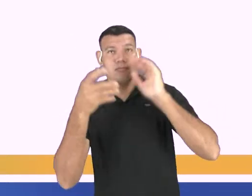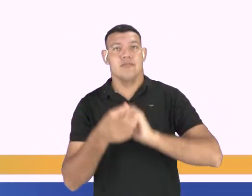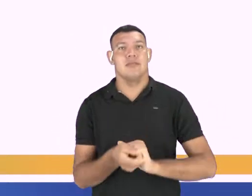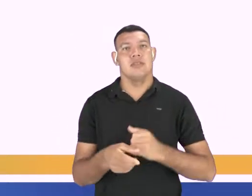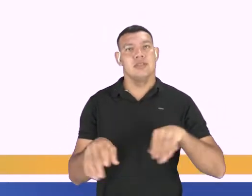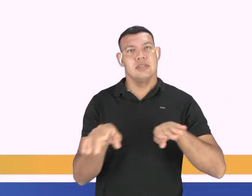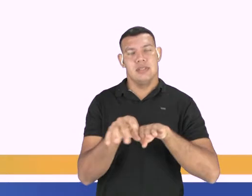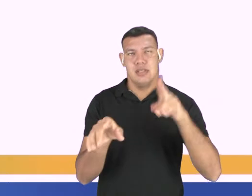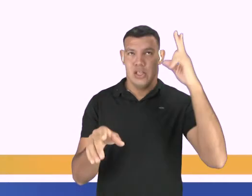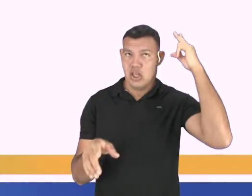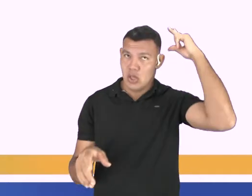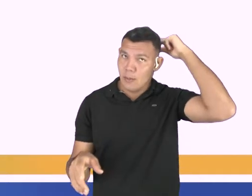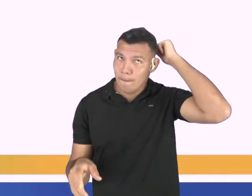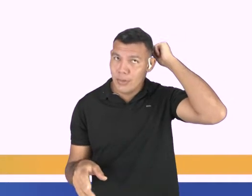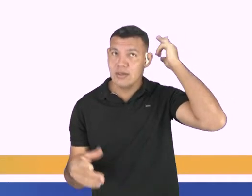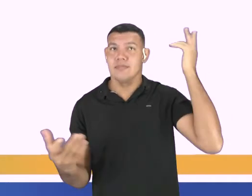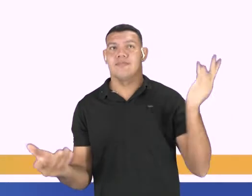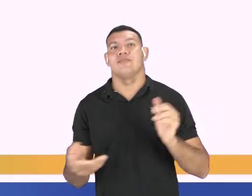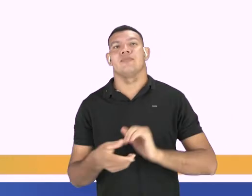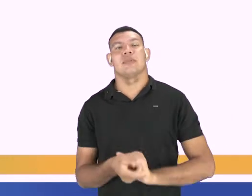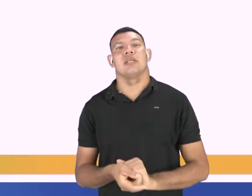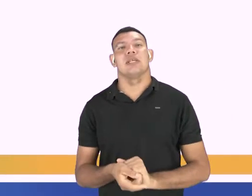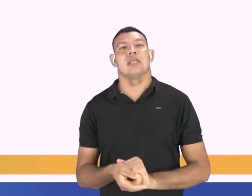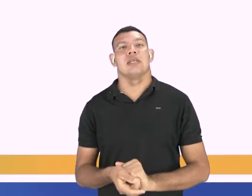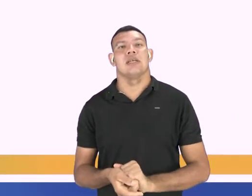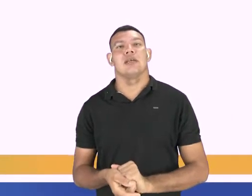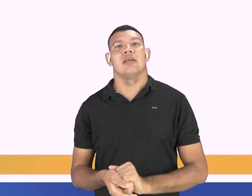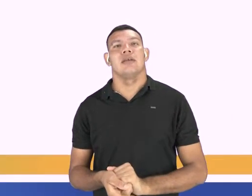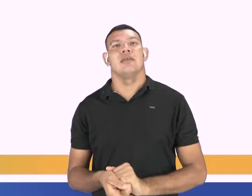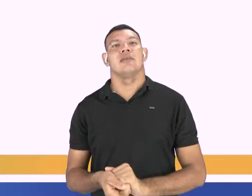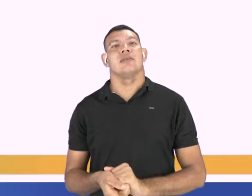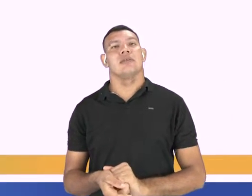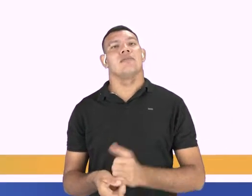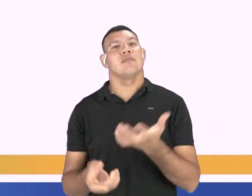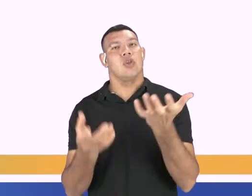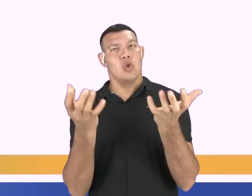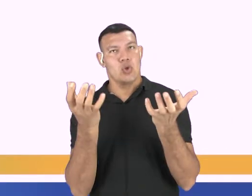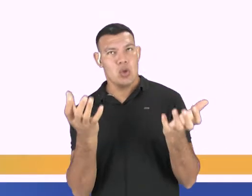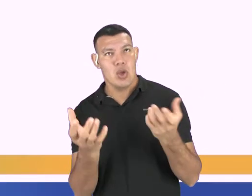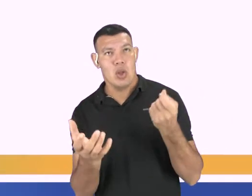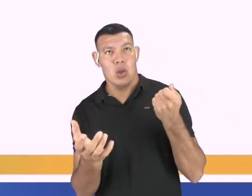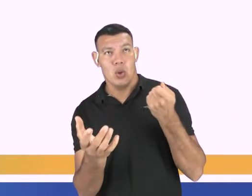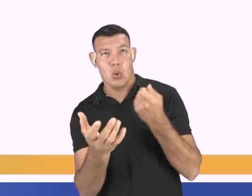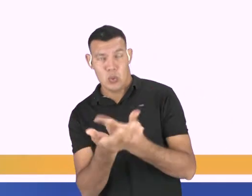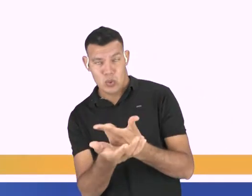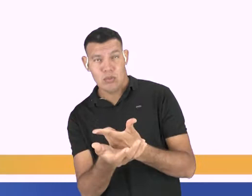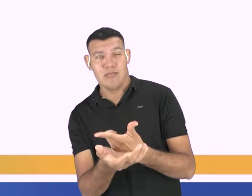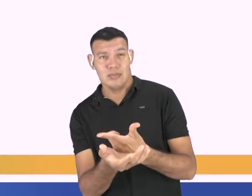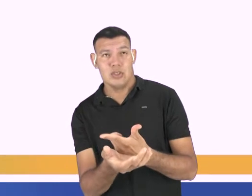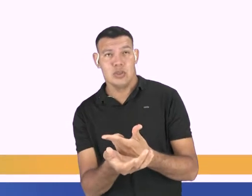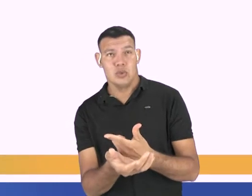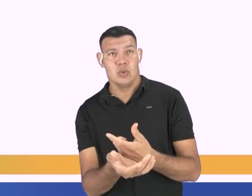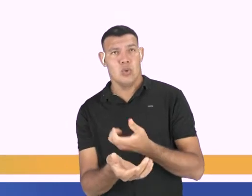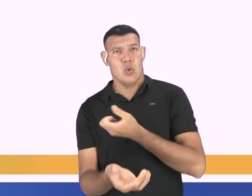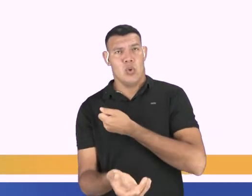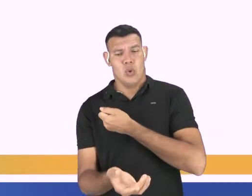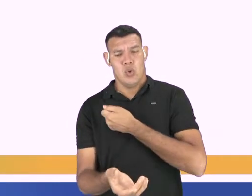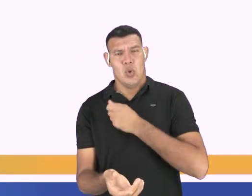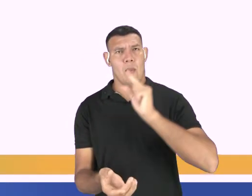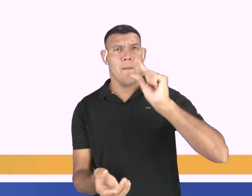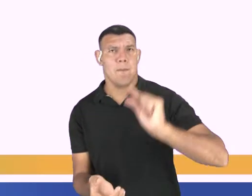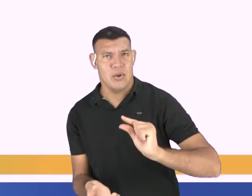quantidade de lacinhos na embalagem. Muito bem, então como a pessoa deseja comprar a menor quantidade possível,